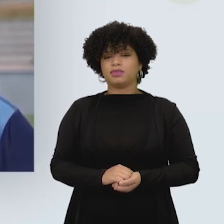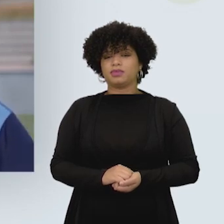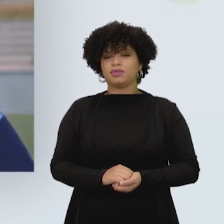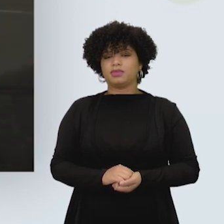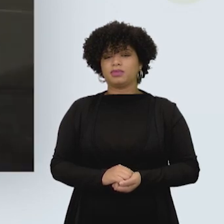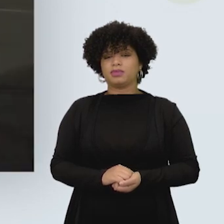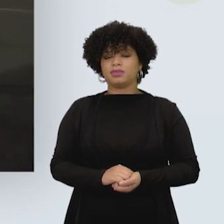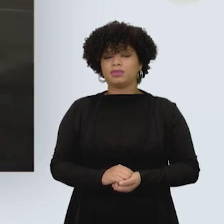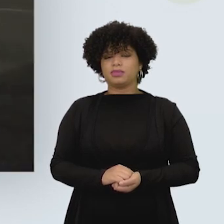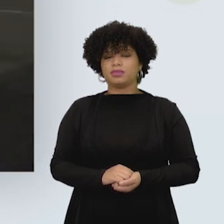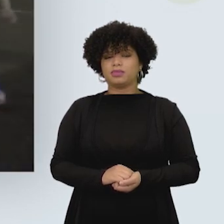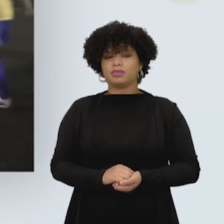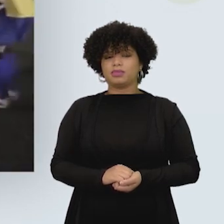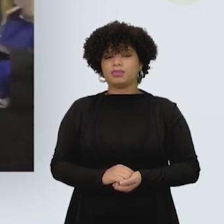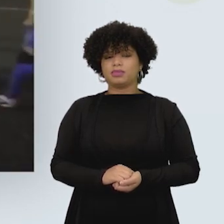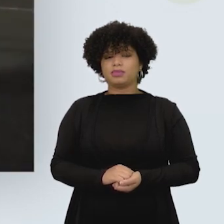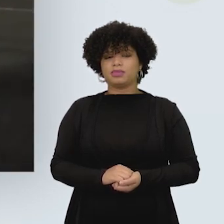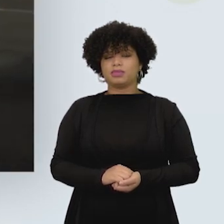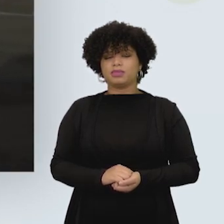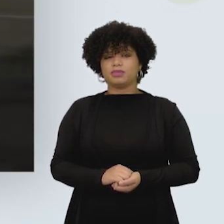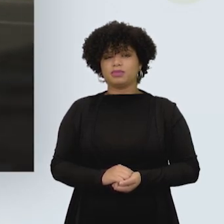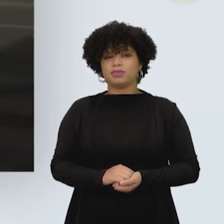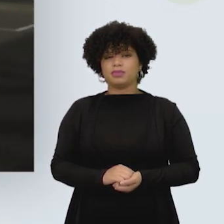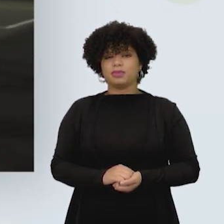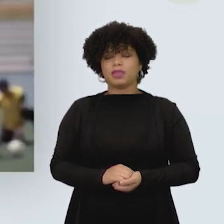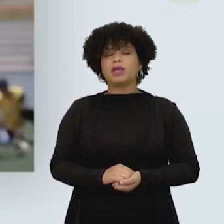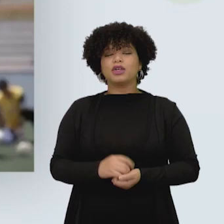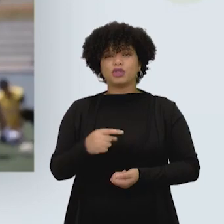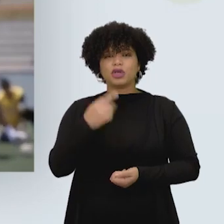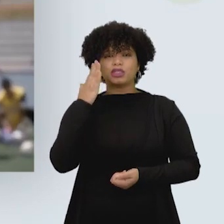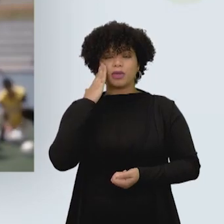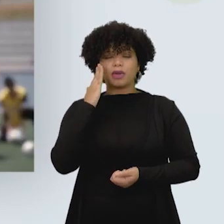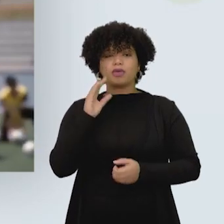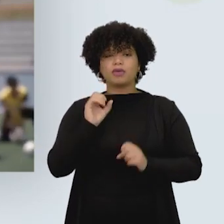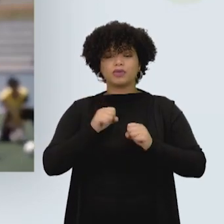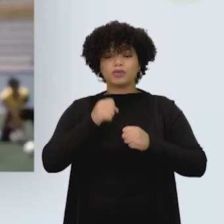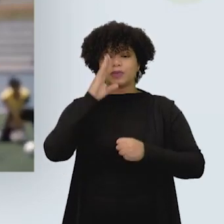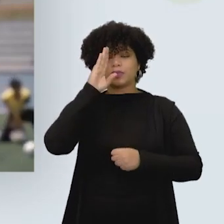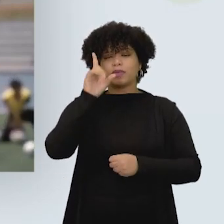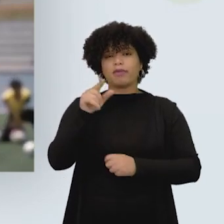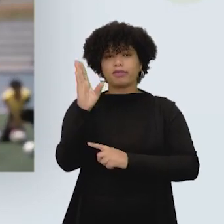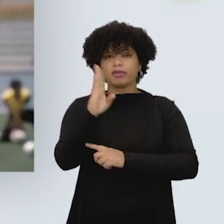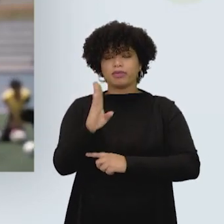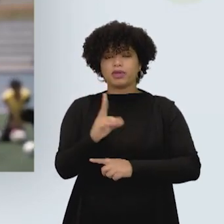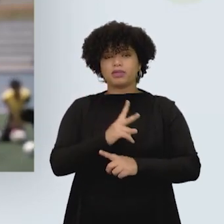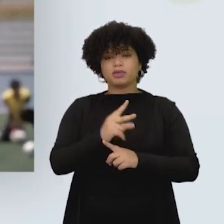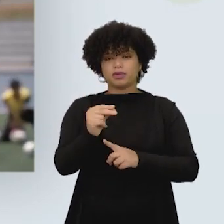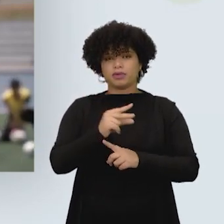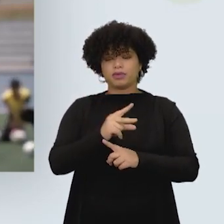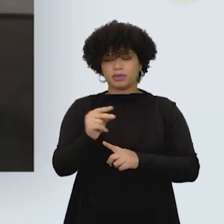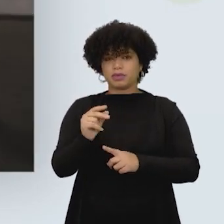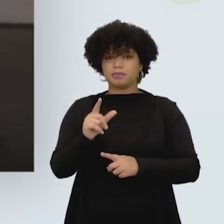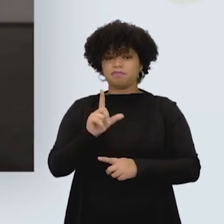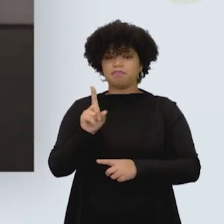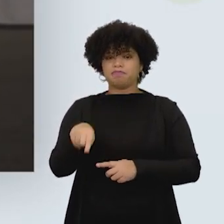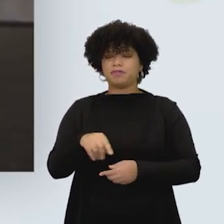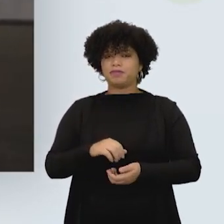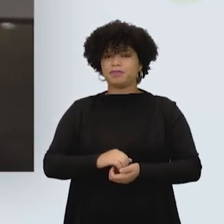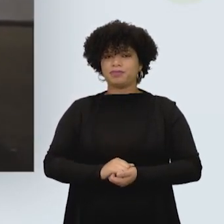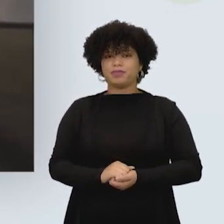campeonato fácil. Mas a gente sabe que todo mundo hoje trabalha para ganhar do Brasil. E esperamos que não seja nesse Mundial a gente consiga trazer esse campeonato pra